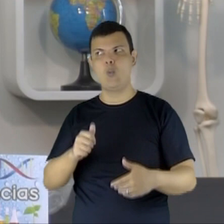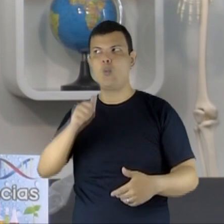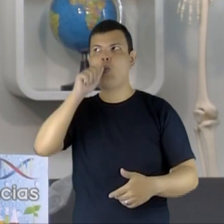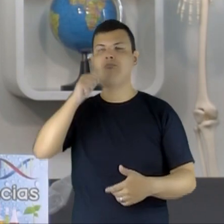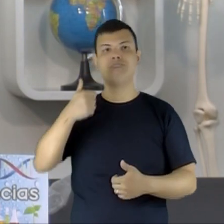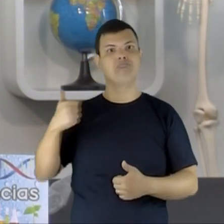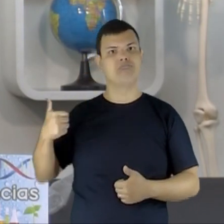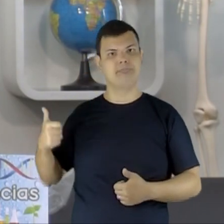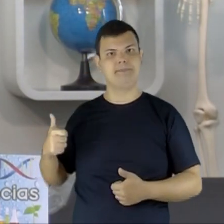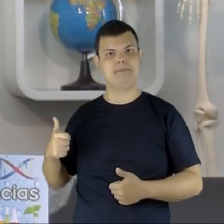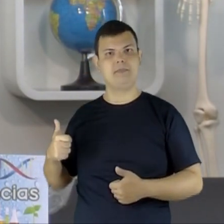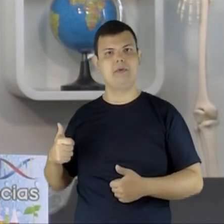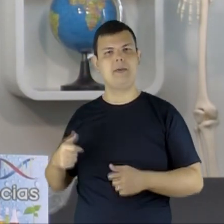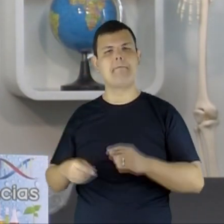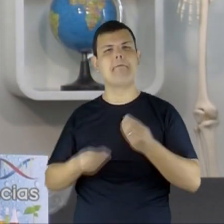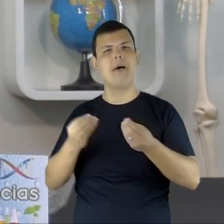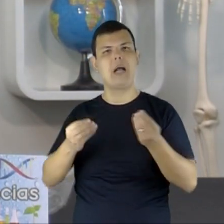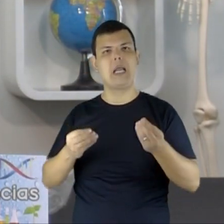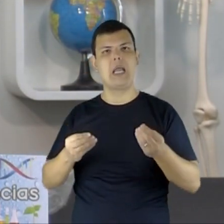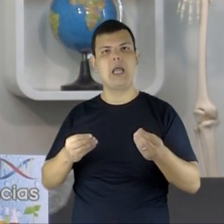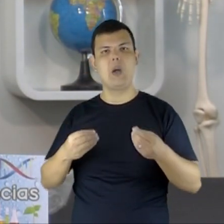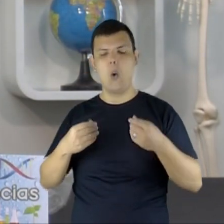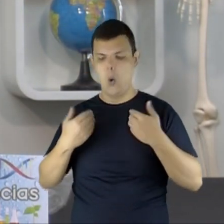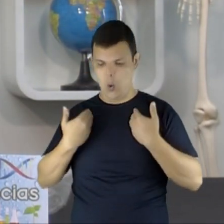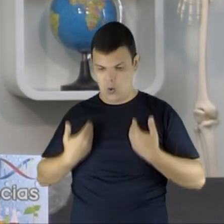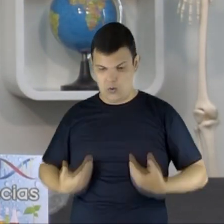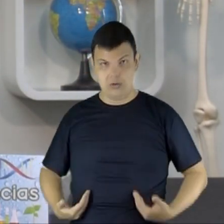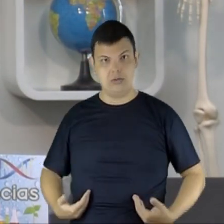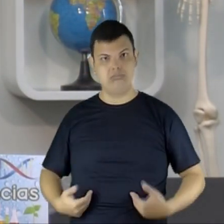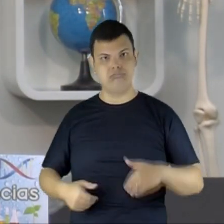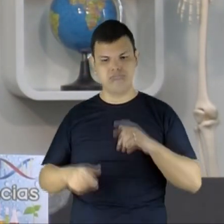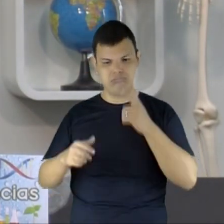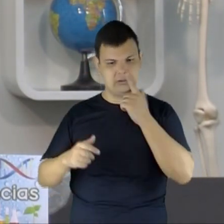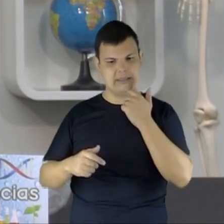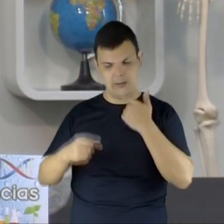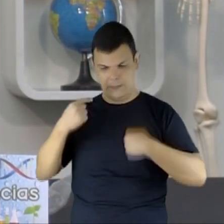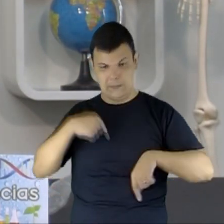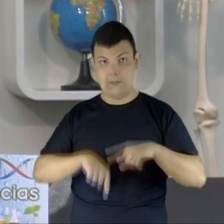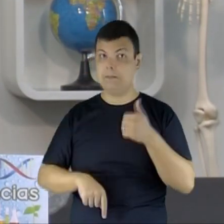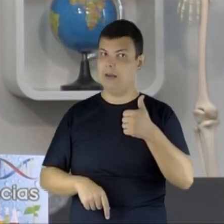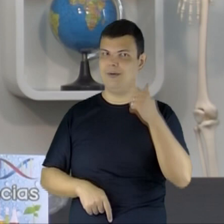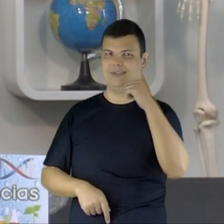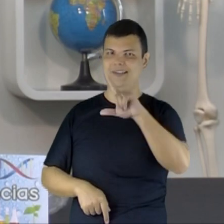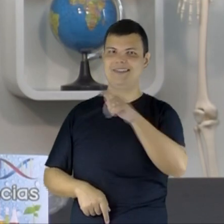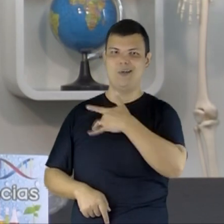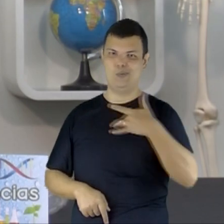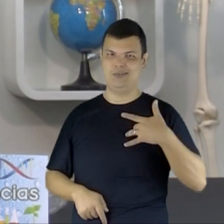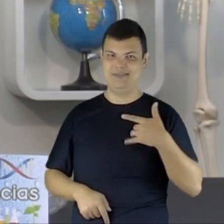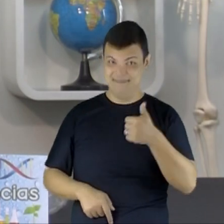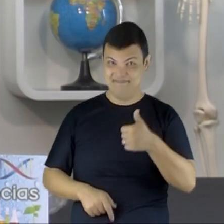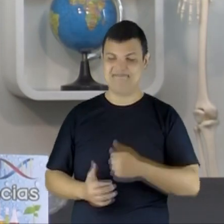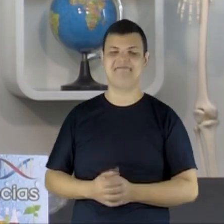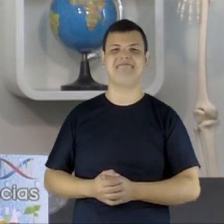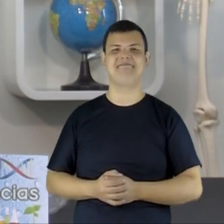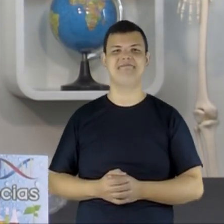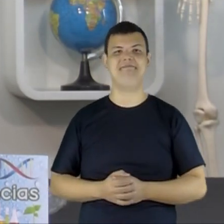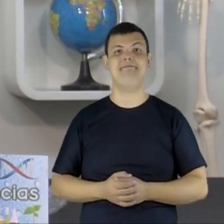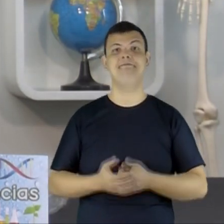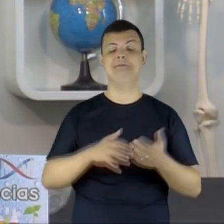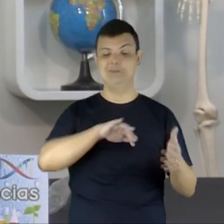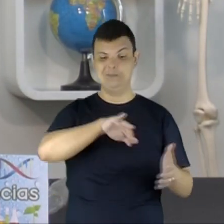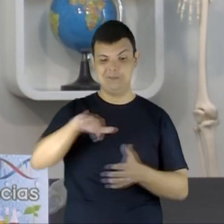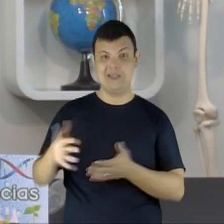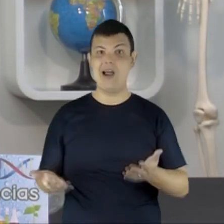que o seu organismo consiga filtrar o sangue, que dê tudo certo, que você fique saudável, tá legal? Então agora a gente vai falar sobre